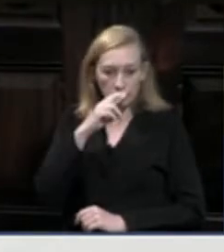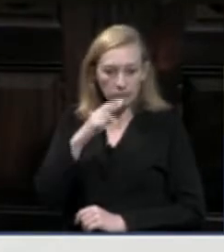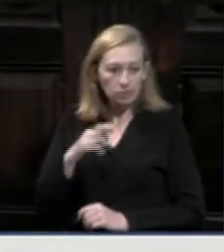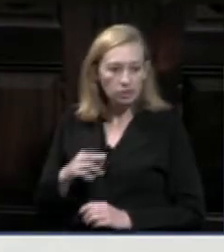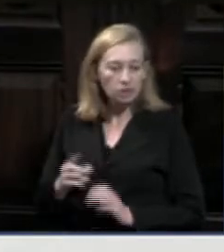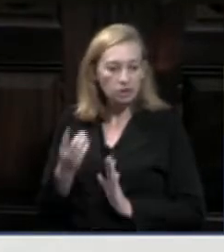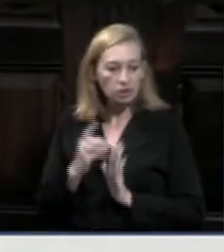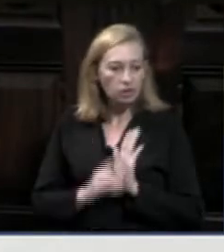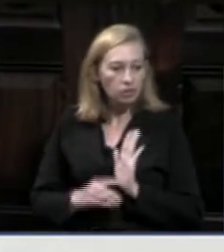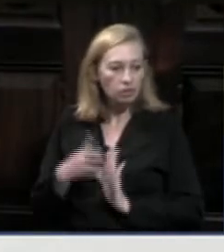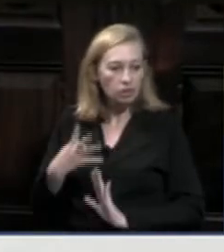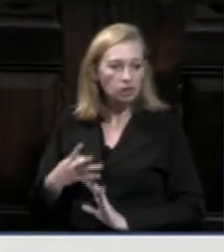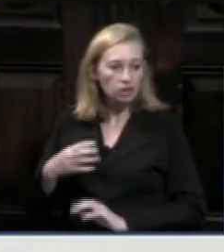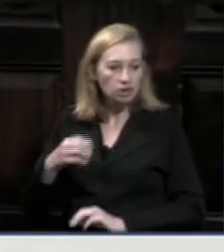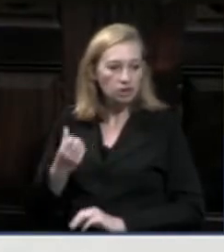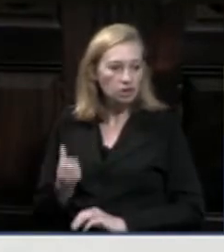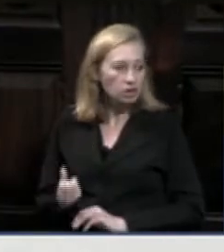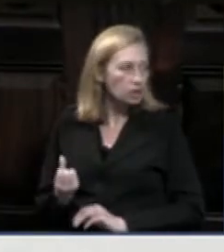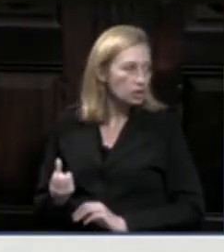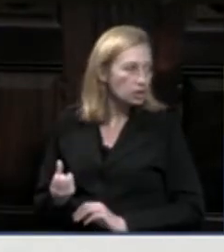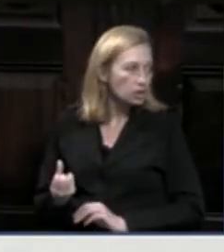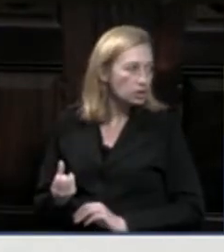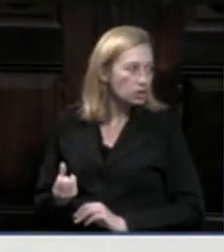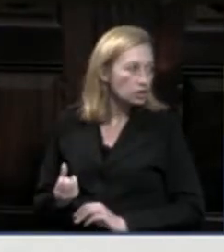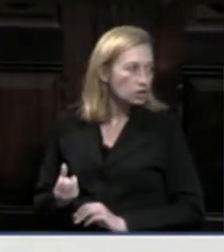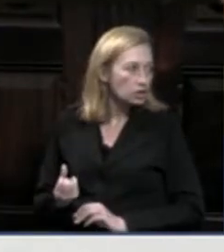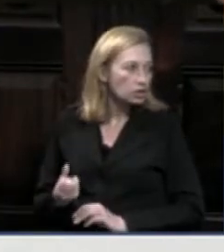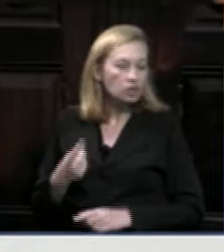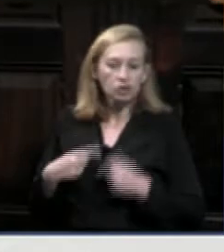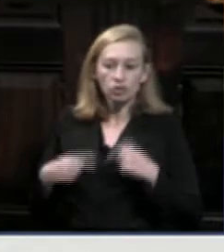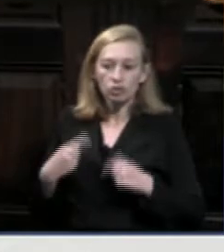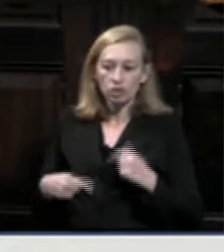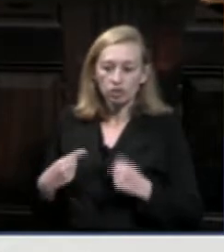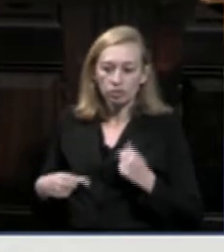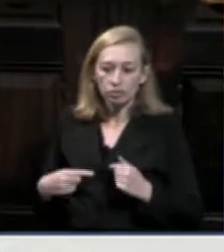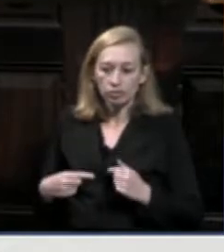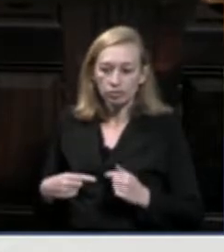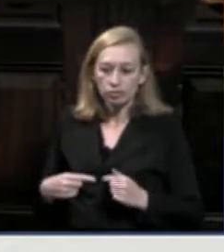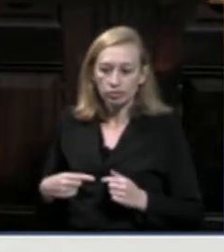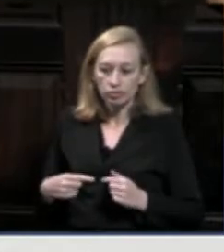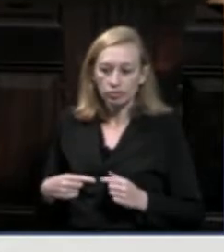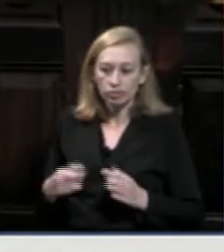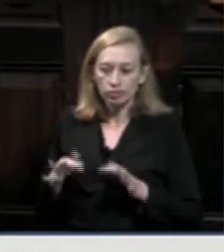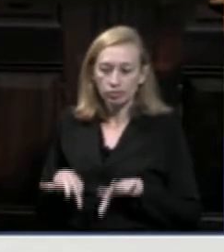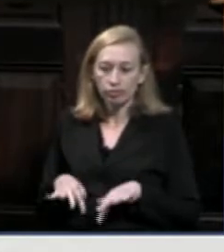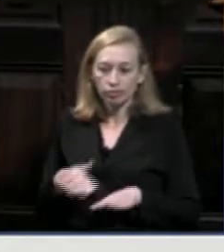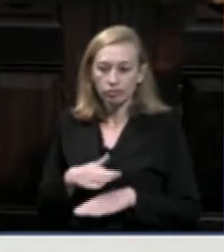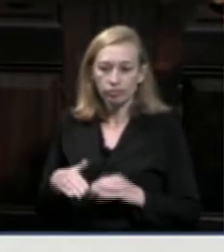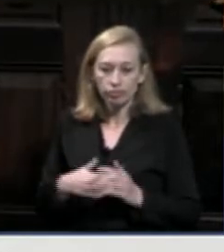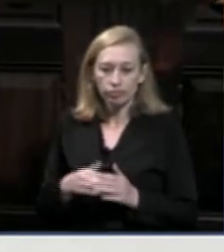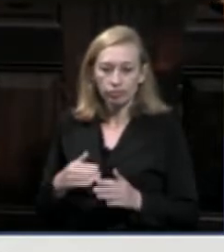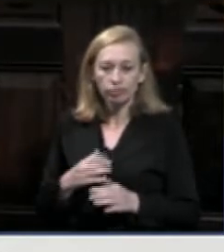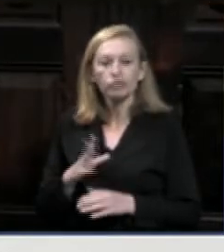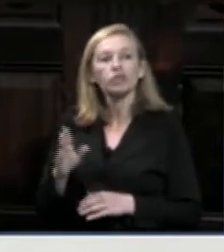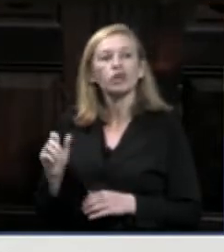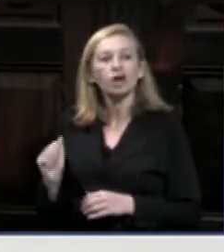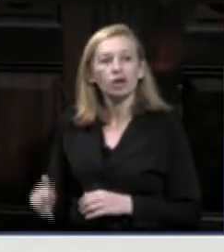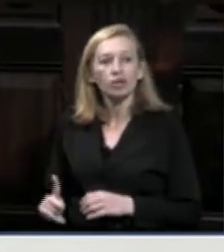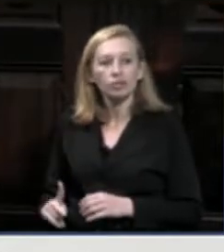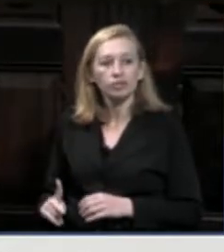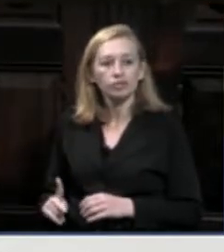decreto 46.271, de 27 de março de 2018. Em discussão, não havendo que queira discutir, encerrada a discussão, em votação, os senhores que aprovam isso como